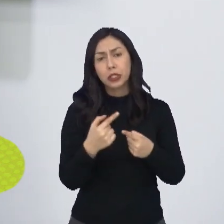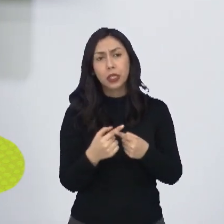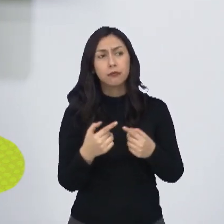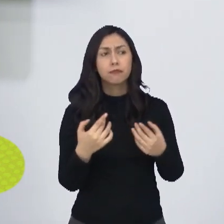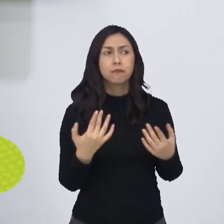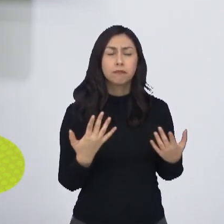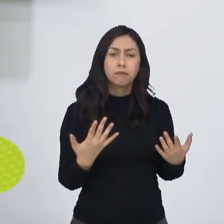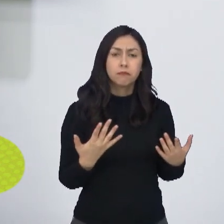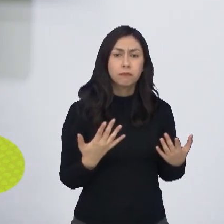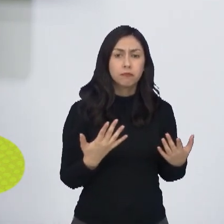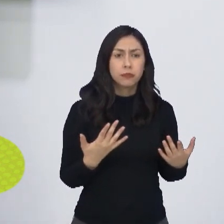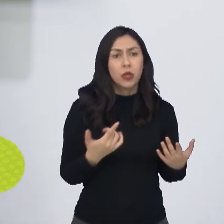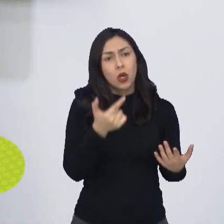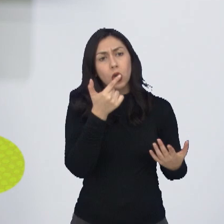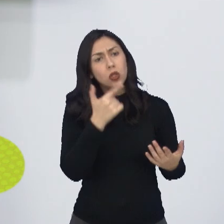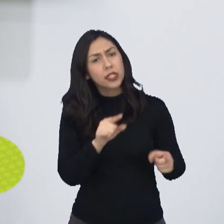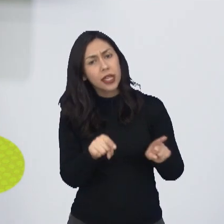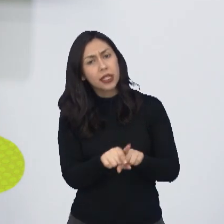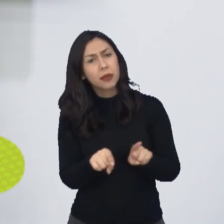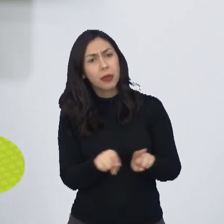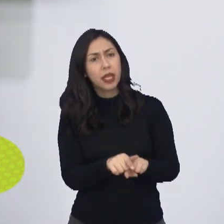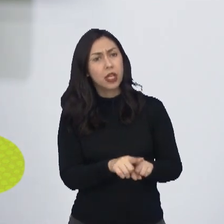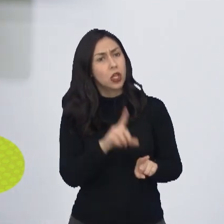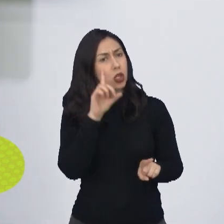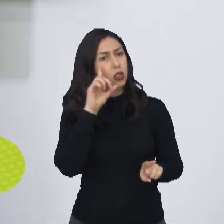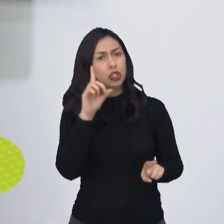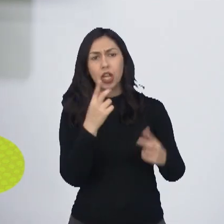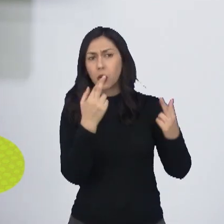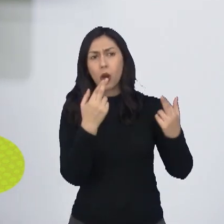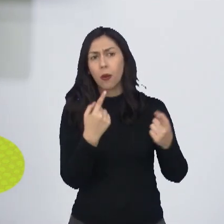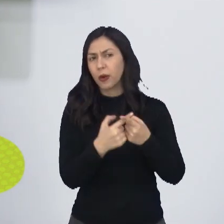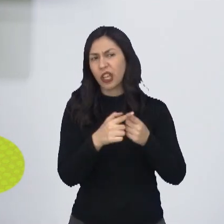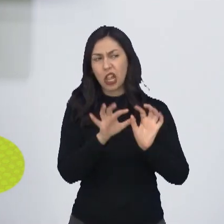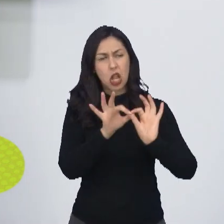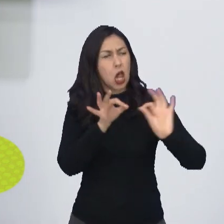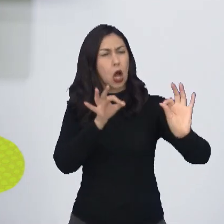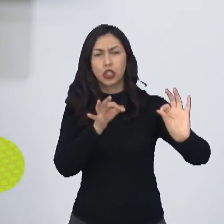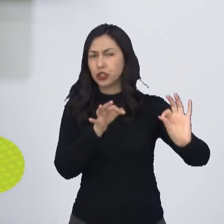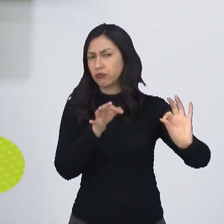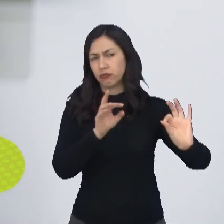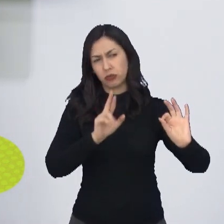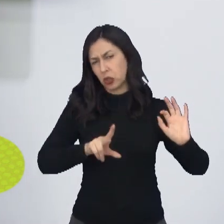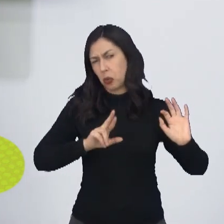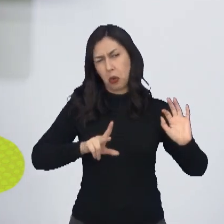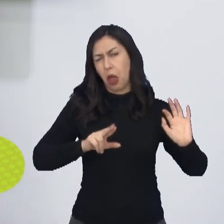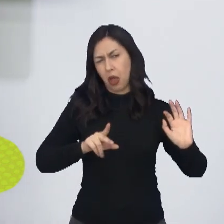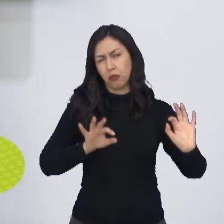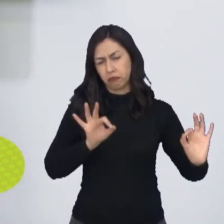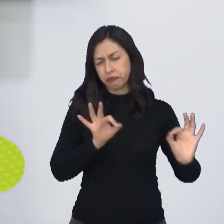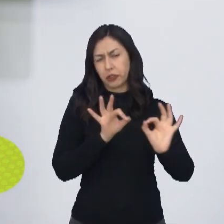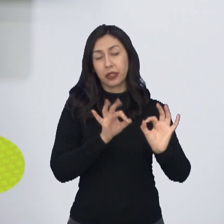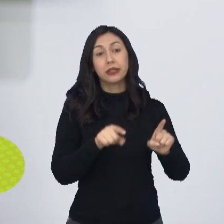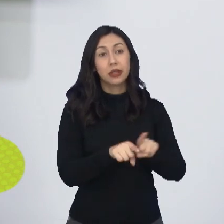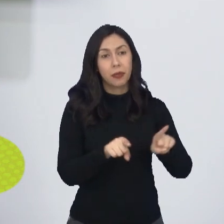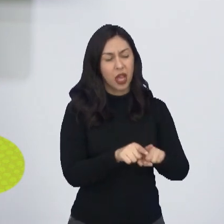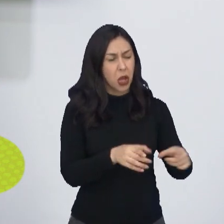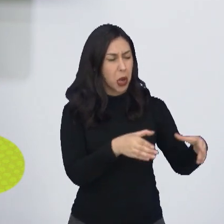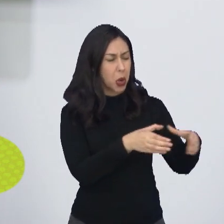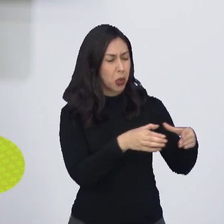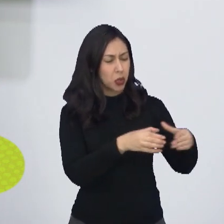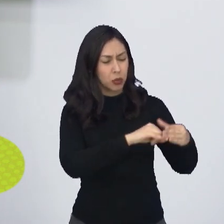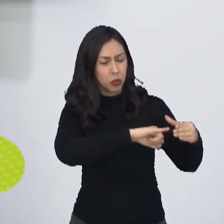para ir até, dependendo do horário do jogo, dá para ir no mesmo dia e voltar. E também a questão do Juventus. O Juventus